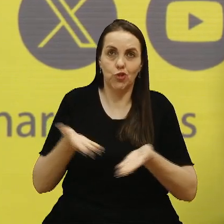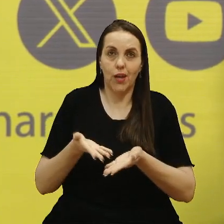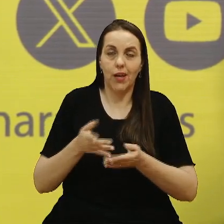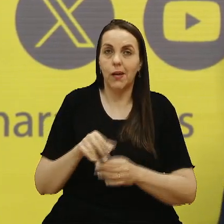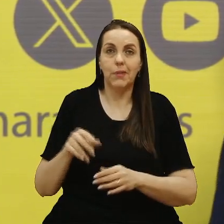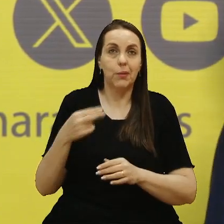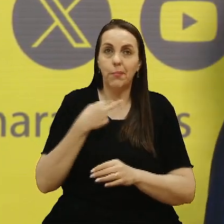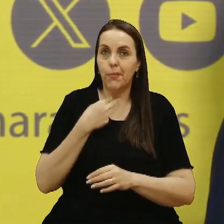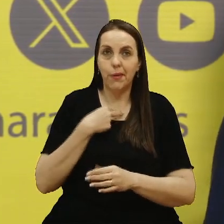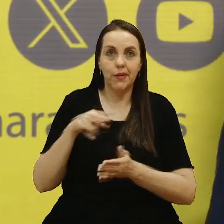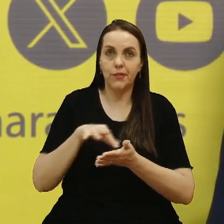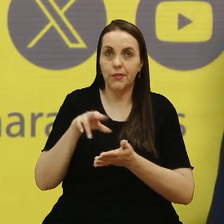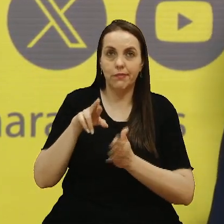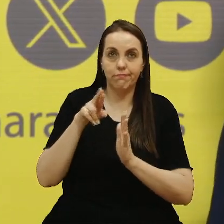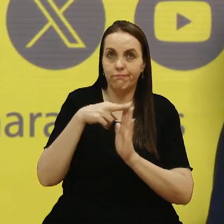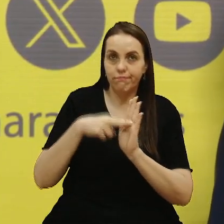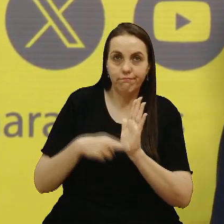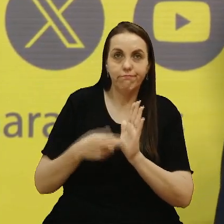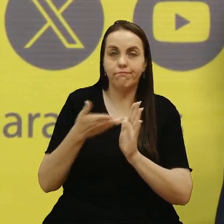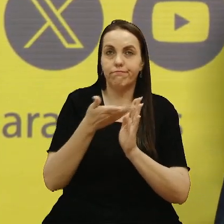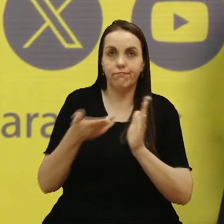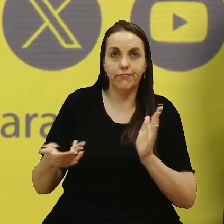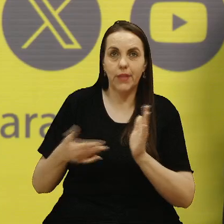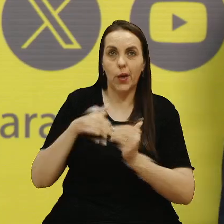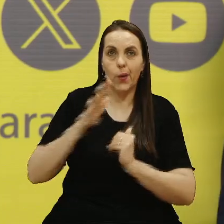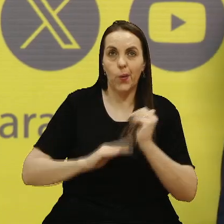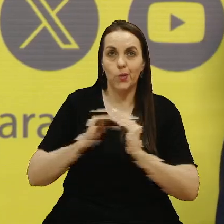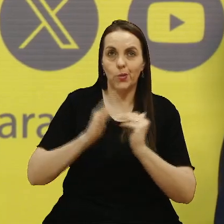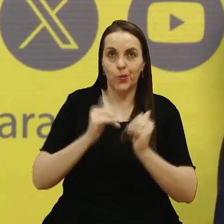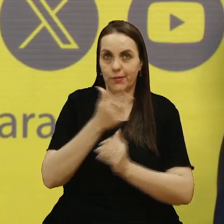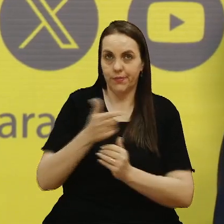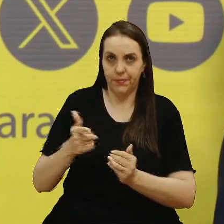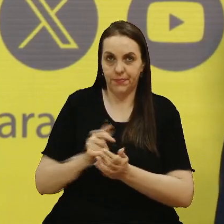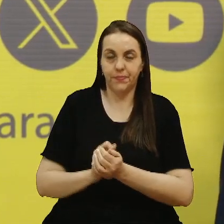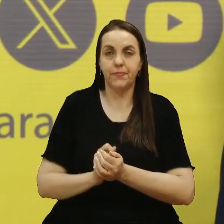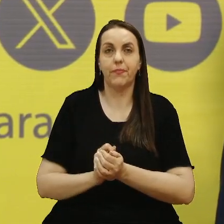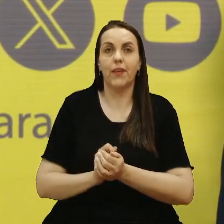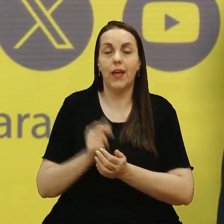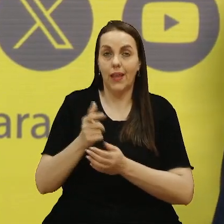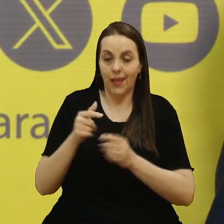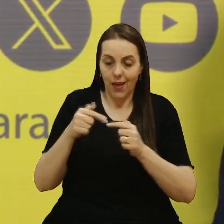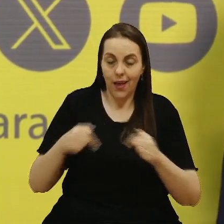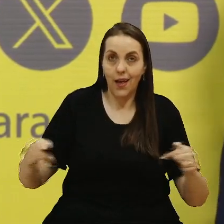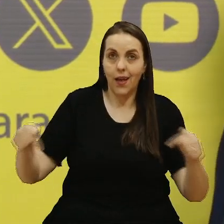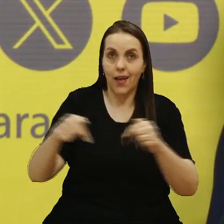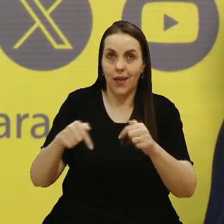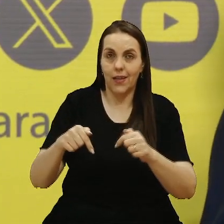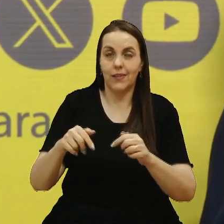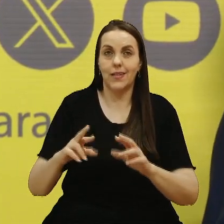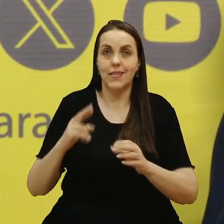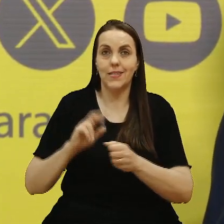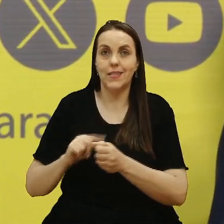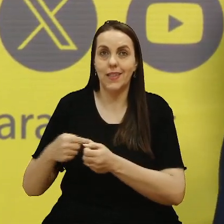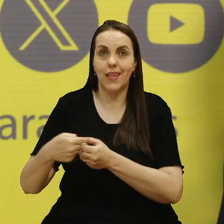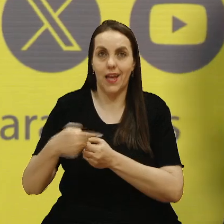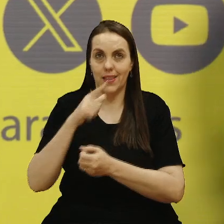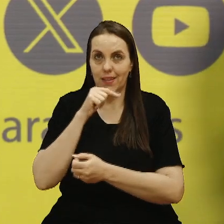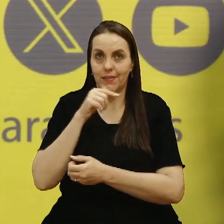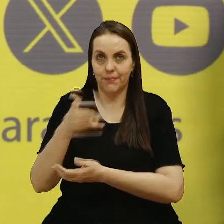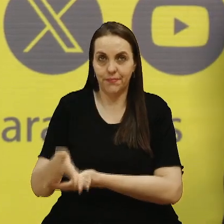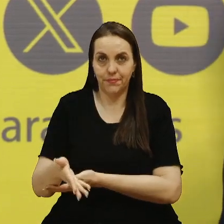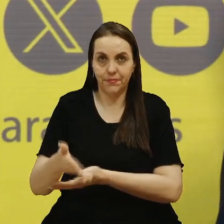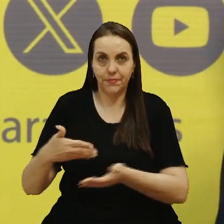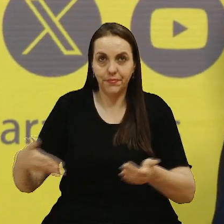ser regularizadas e não pode ser construída. Nas partes de bacia de captação das áreas urbanas, né, então tem